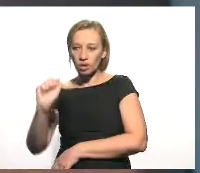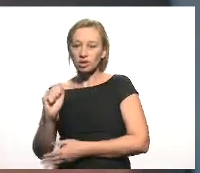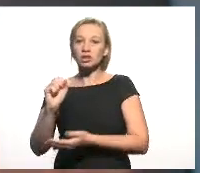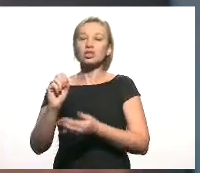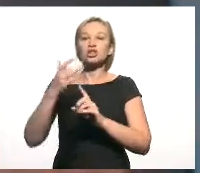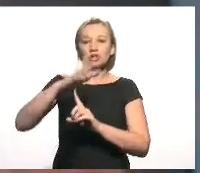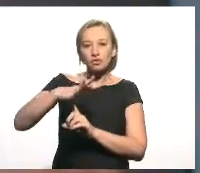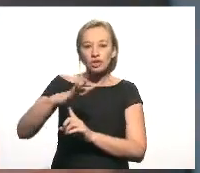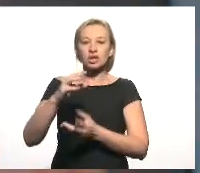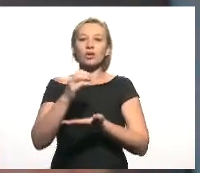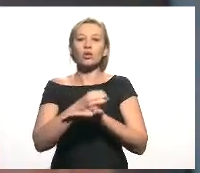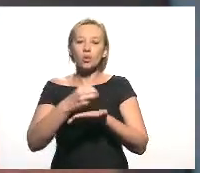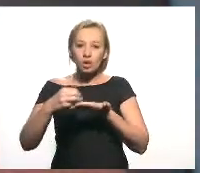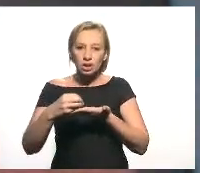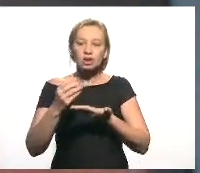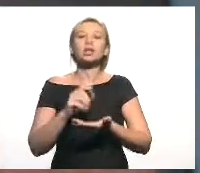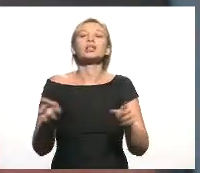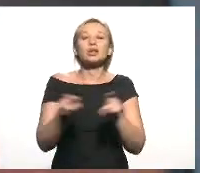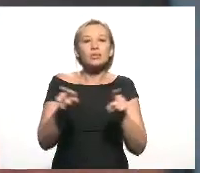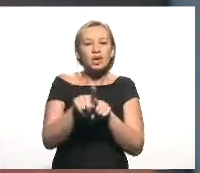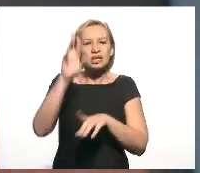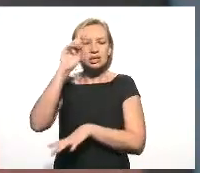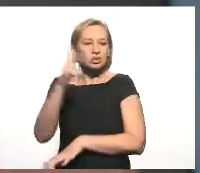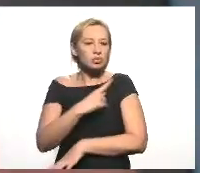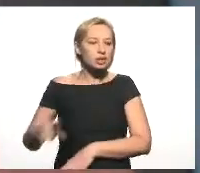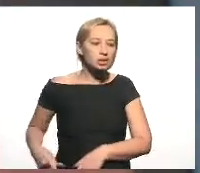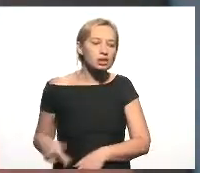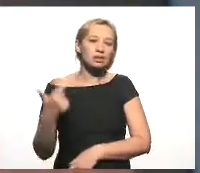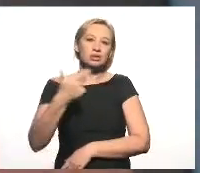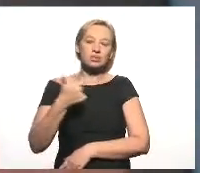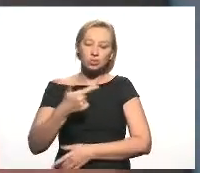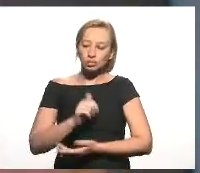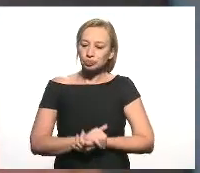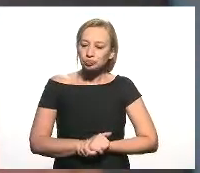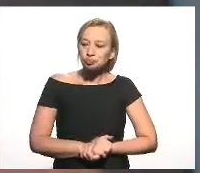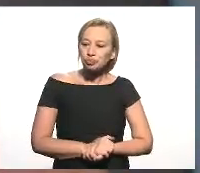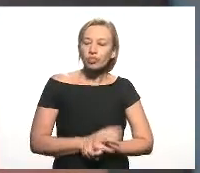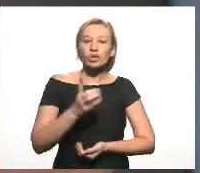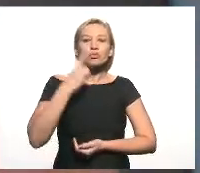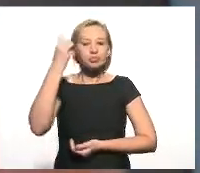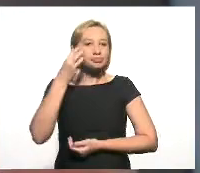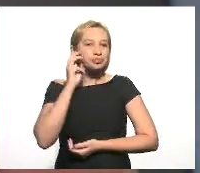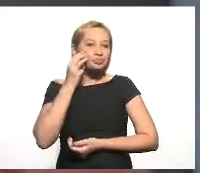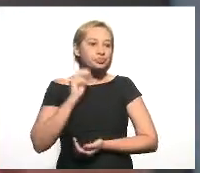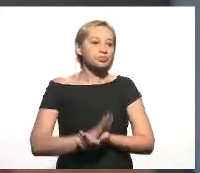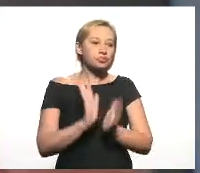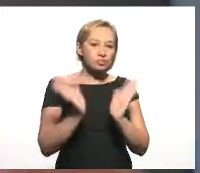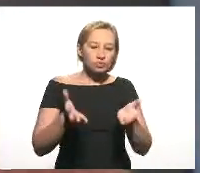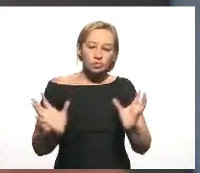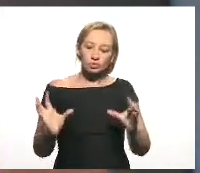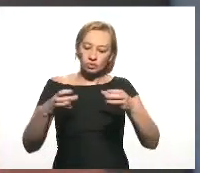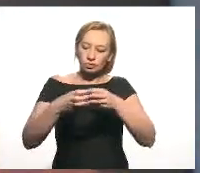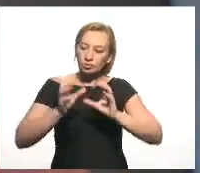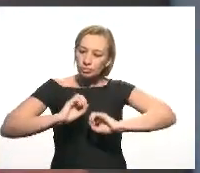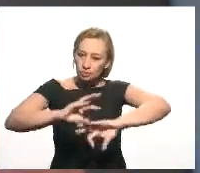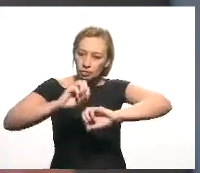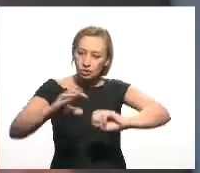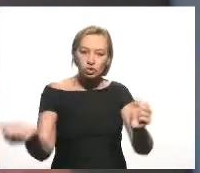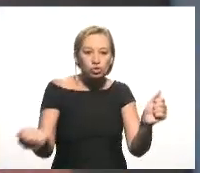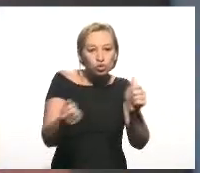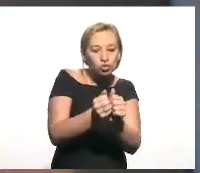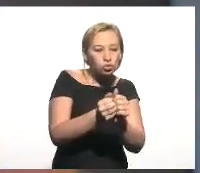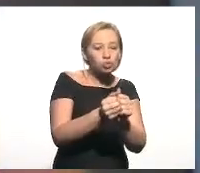segundo lugar, senhor presidente, como disse aqui o deputado Valdec Carneiro, hoje a Comissão de Educação, em conjunto com a Comissão de